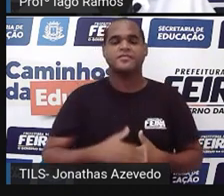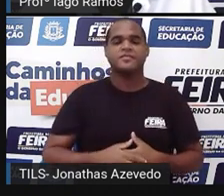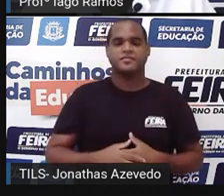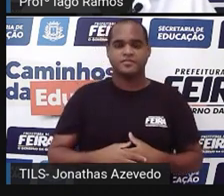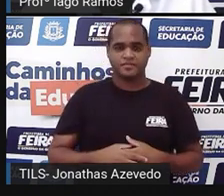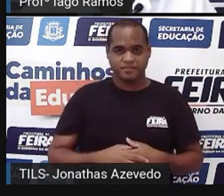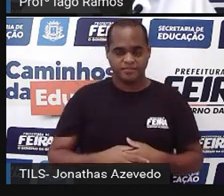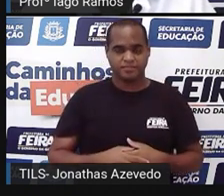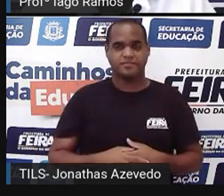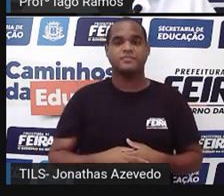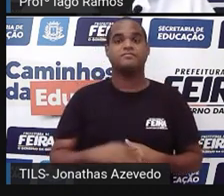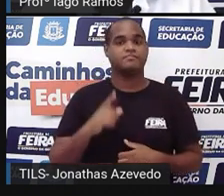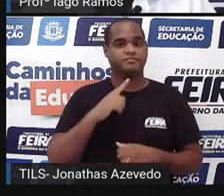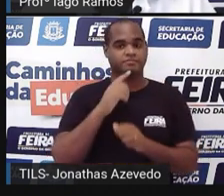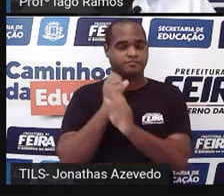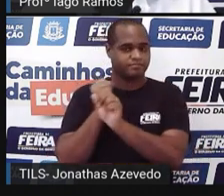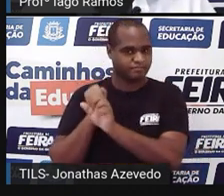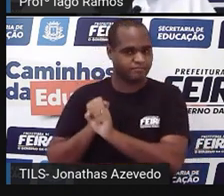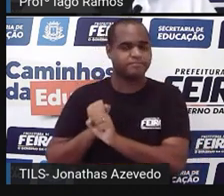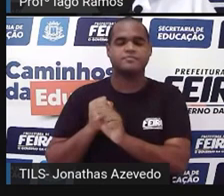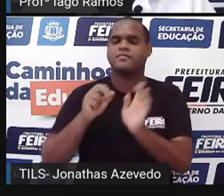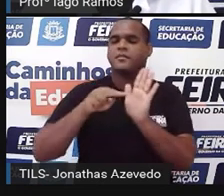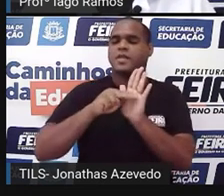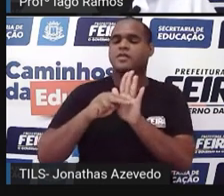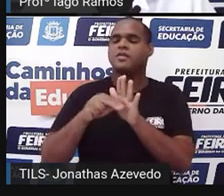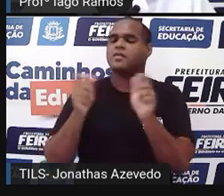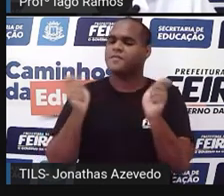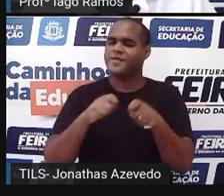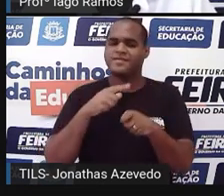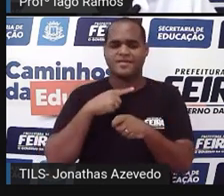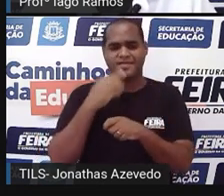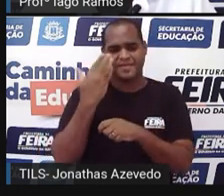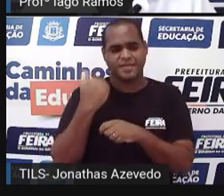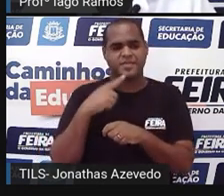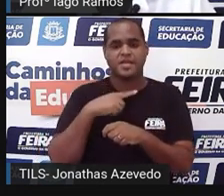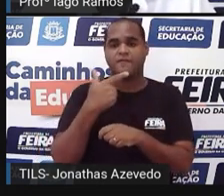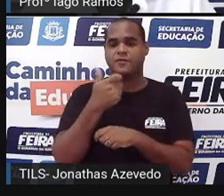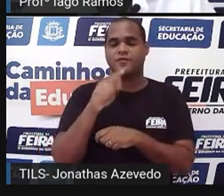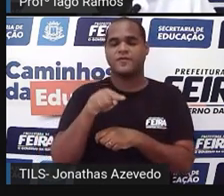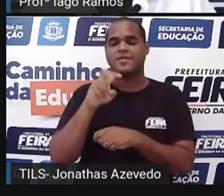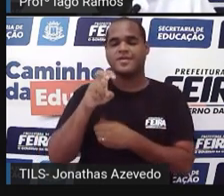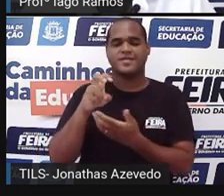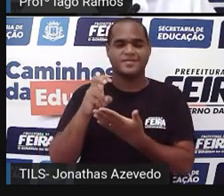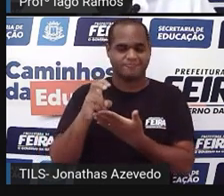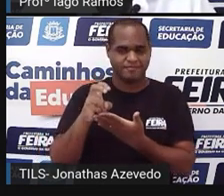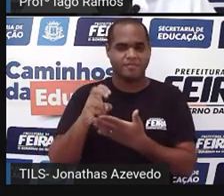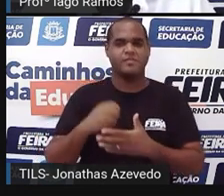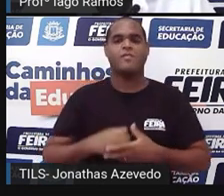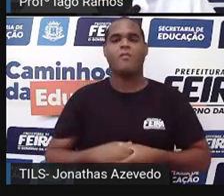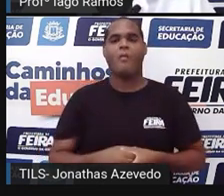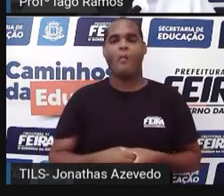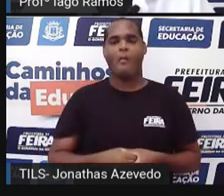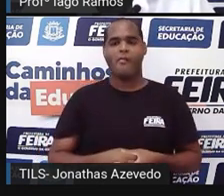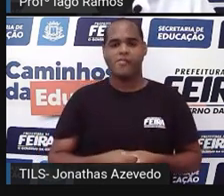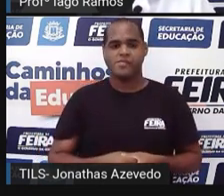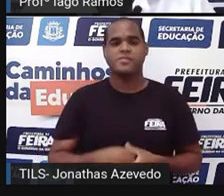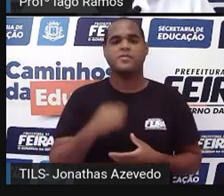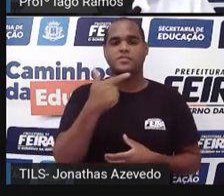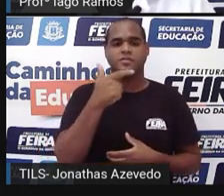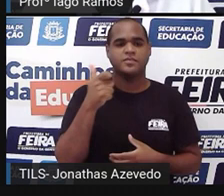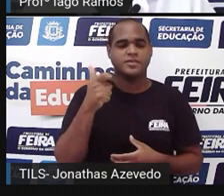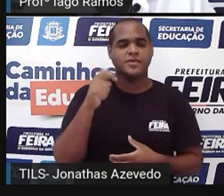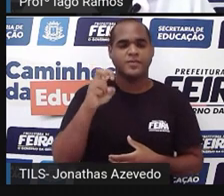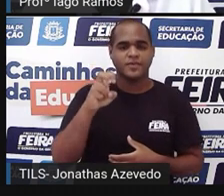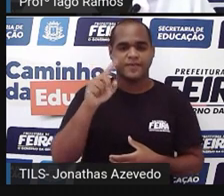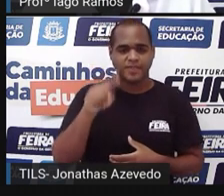bom a gente já fez a soma das notas e sabe que deu 21,5 que a